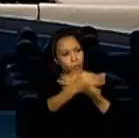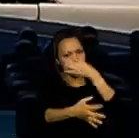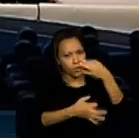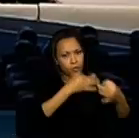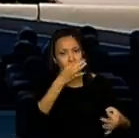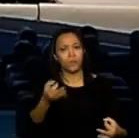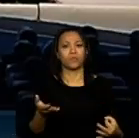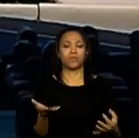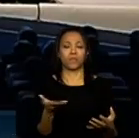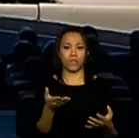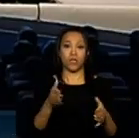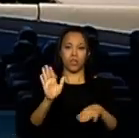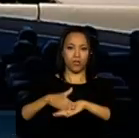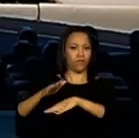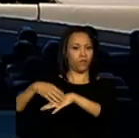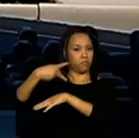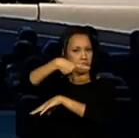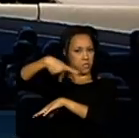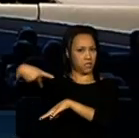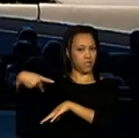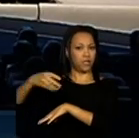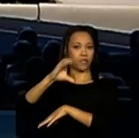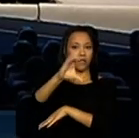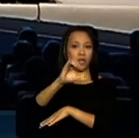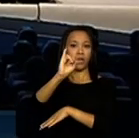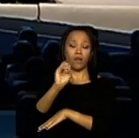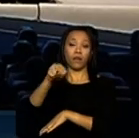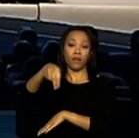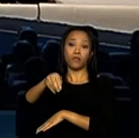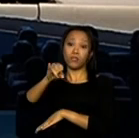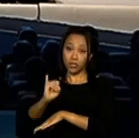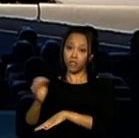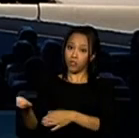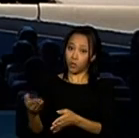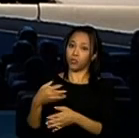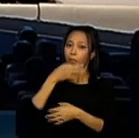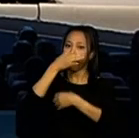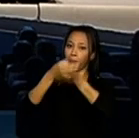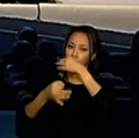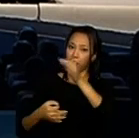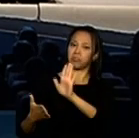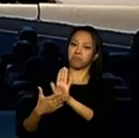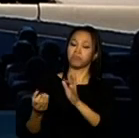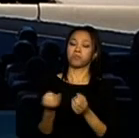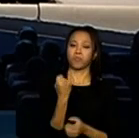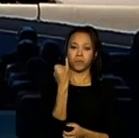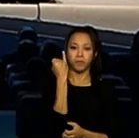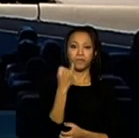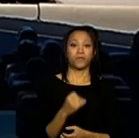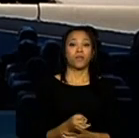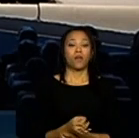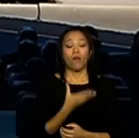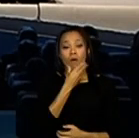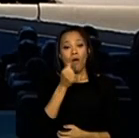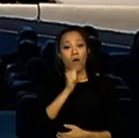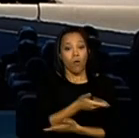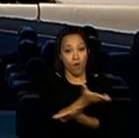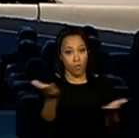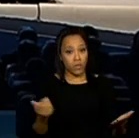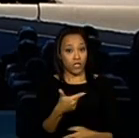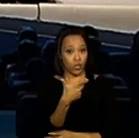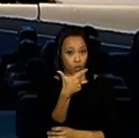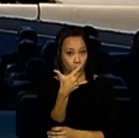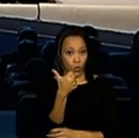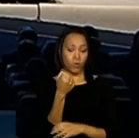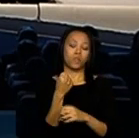apresentadas pelo presidente da CNI nesse momento. Senhoras e senhores, nesses 12